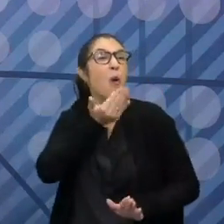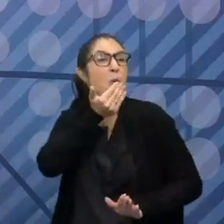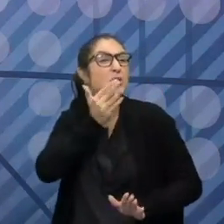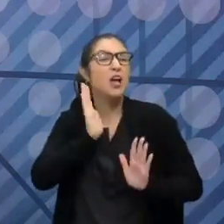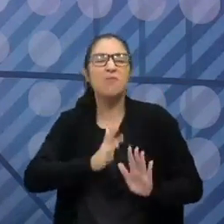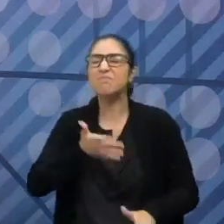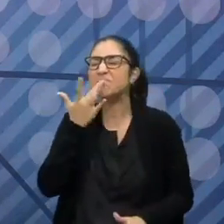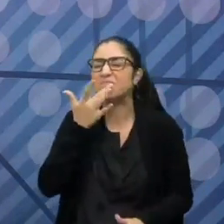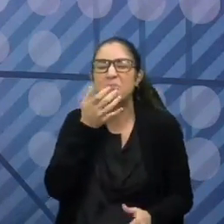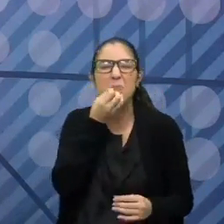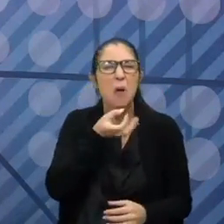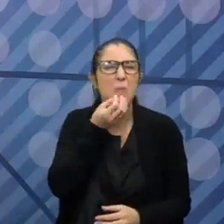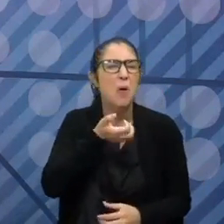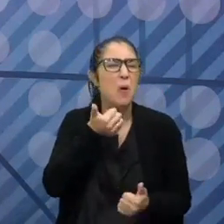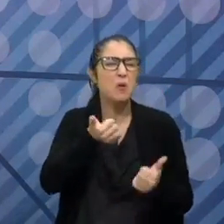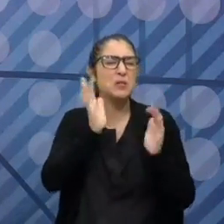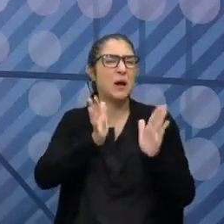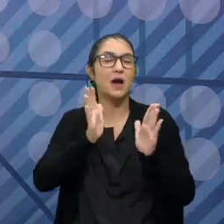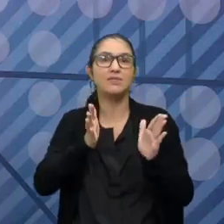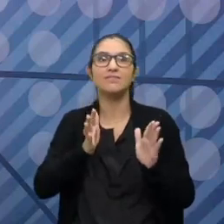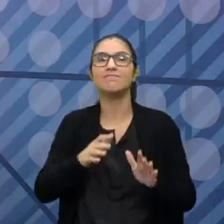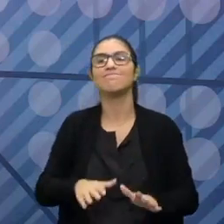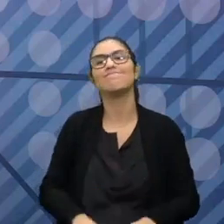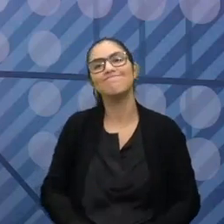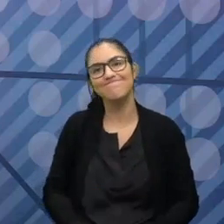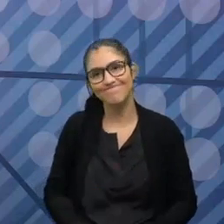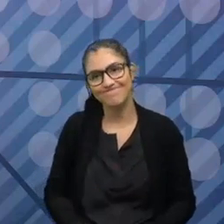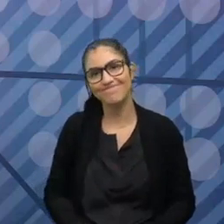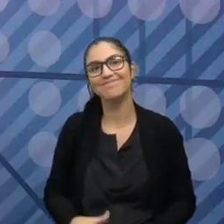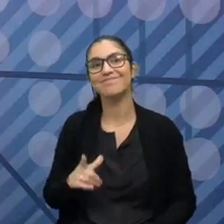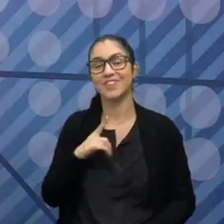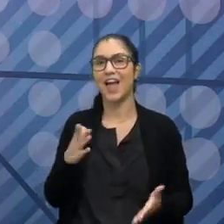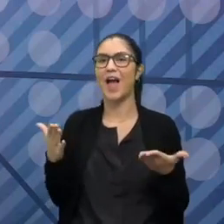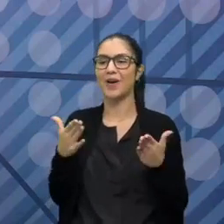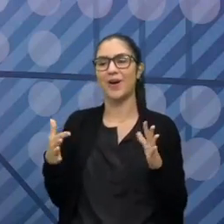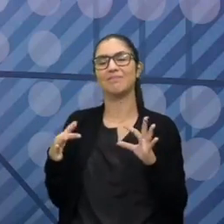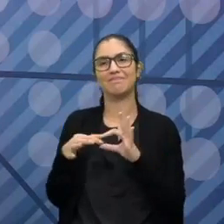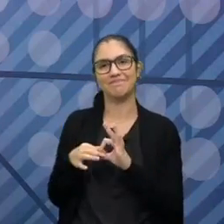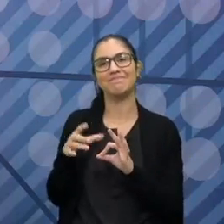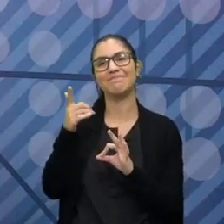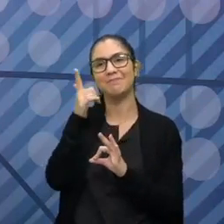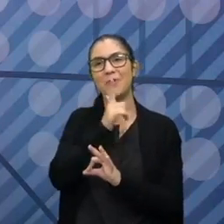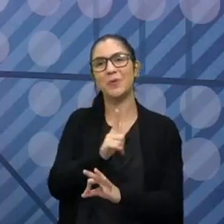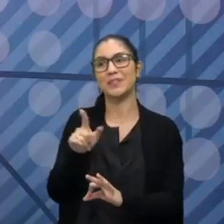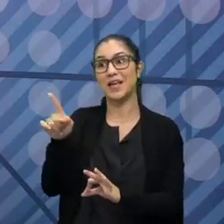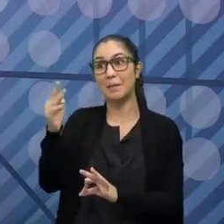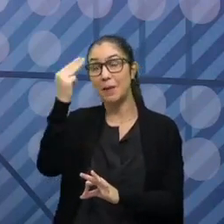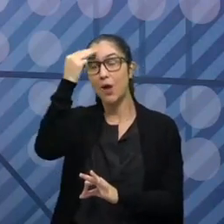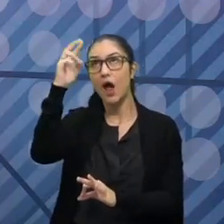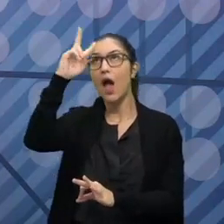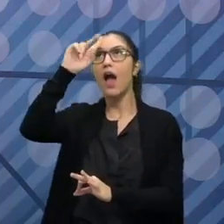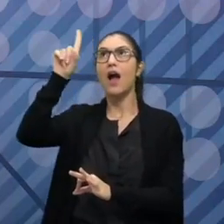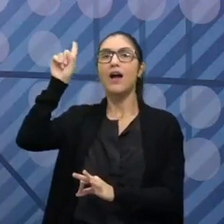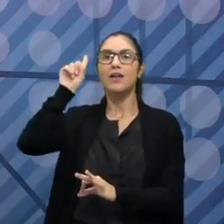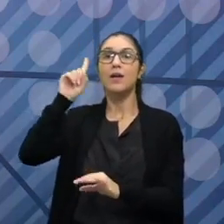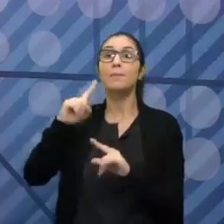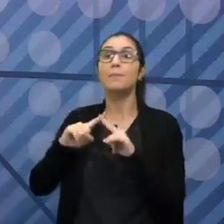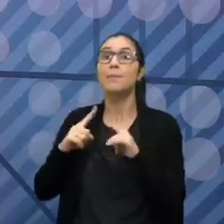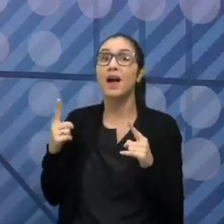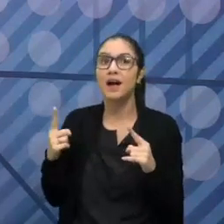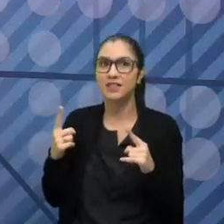já, gostoso, já. Aí nós estabelecemos, agora sim eu consegui atingir a memória dele. Mas eu